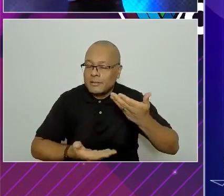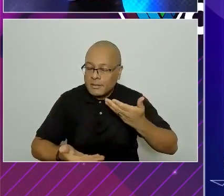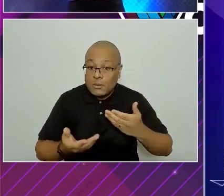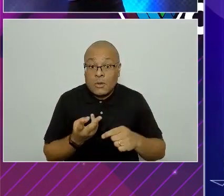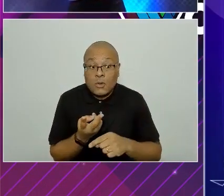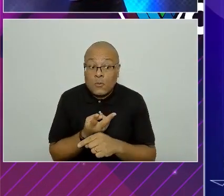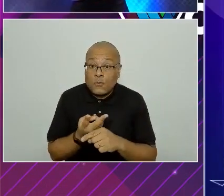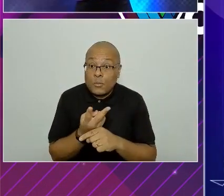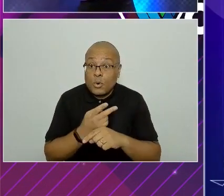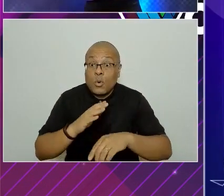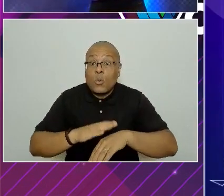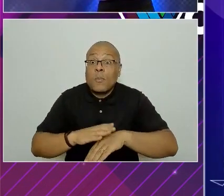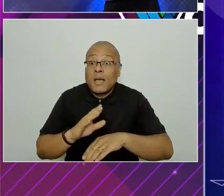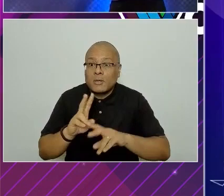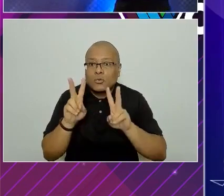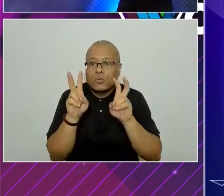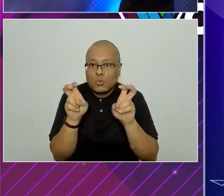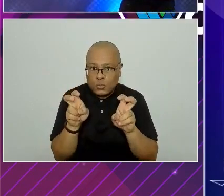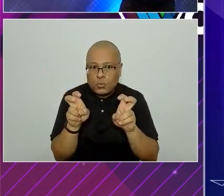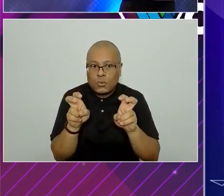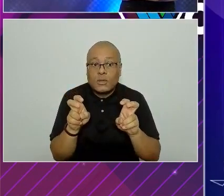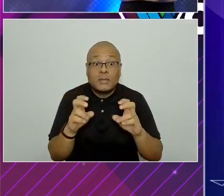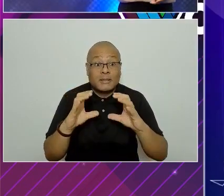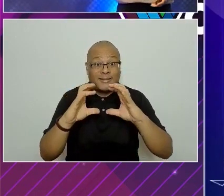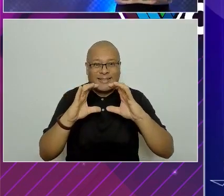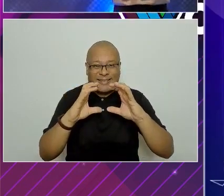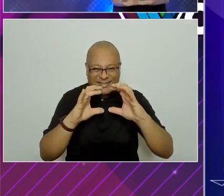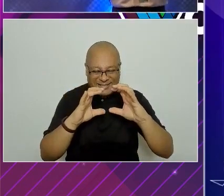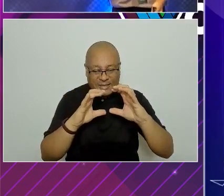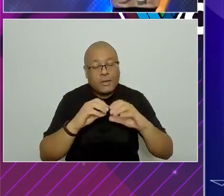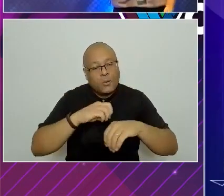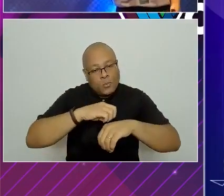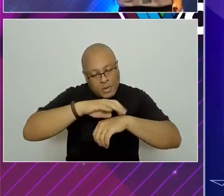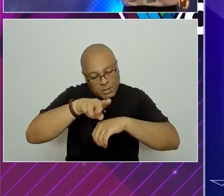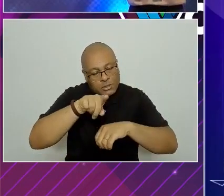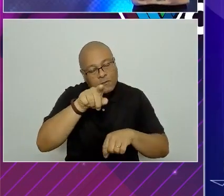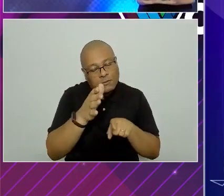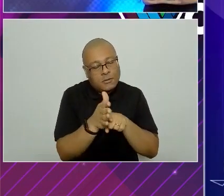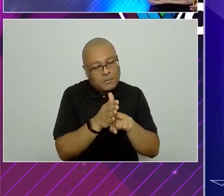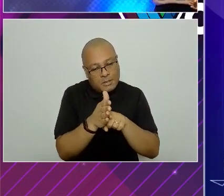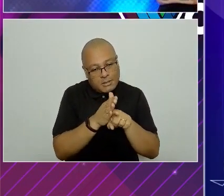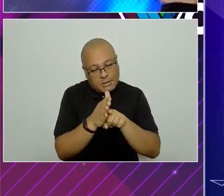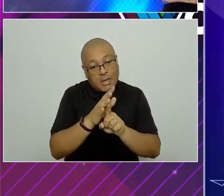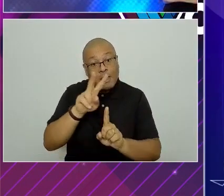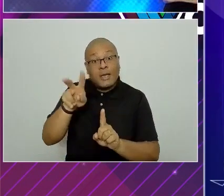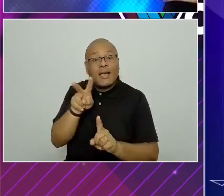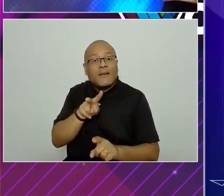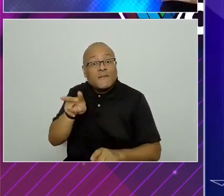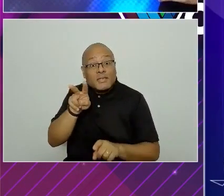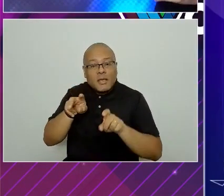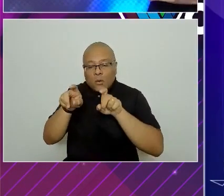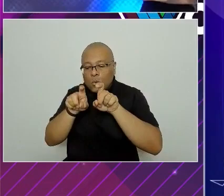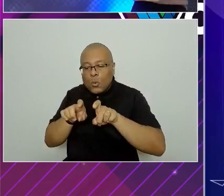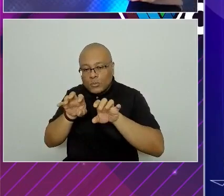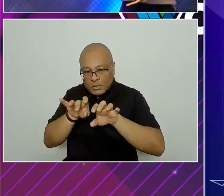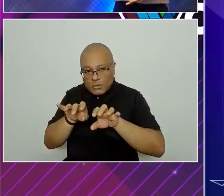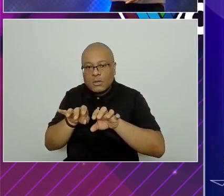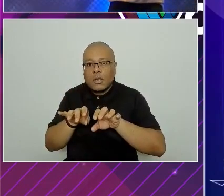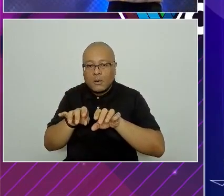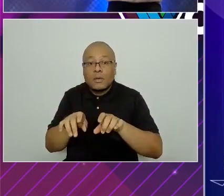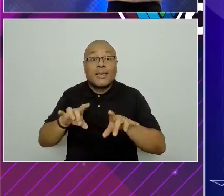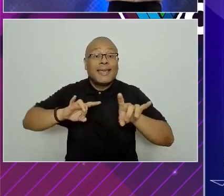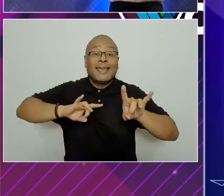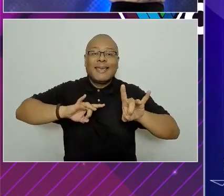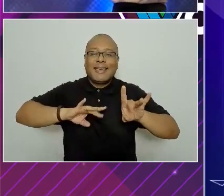um pouco sobre isso no viés de neurociência. Então, é uma indicação também para vocês. Visão computacional, como eu trouxe até alguns exemplos, e técnicas